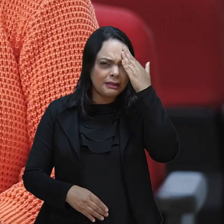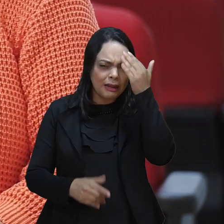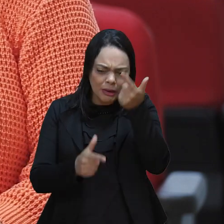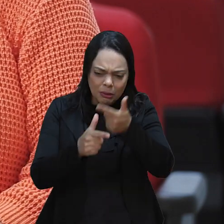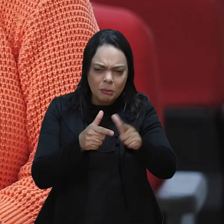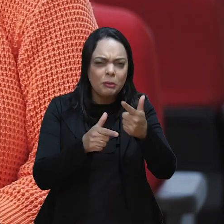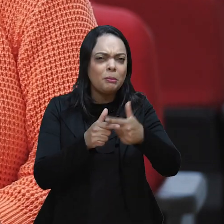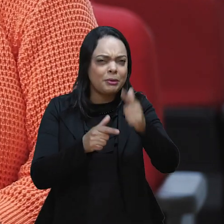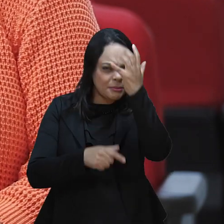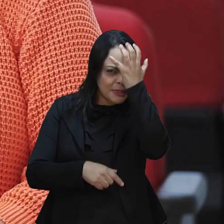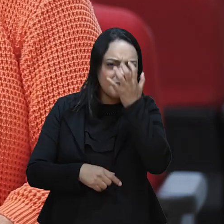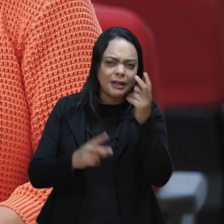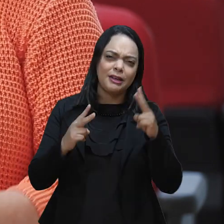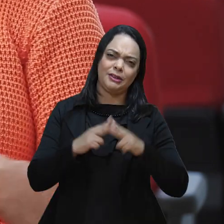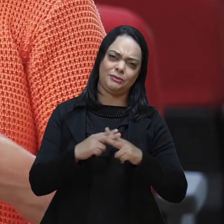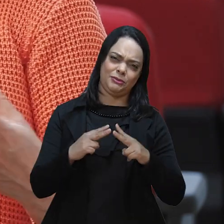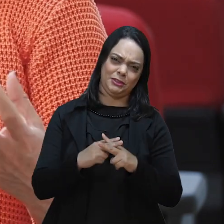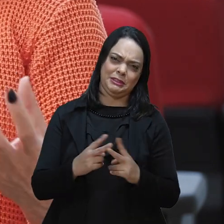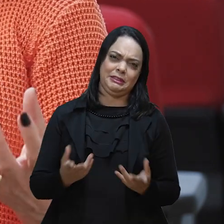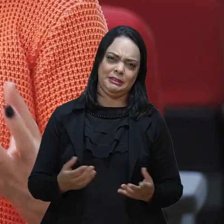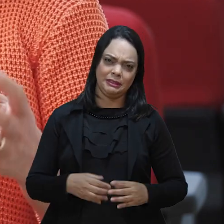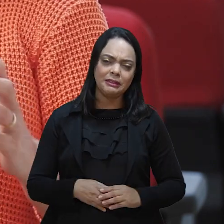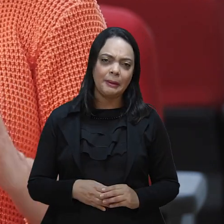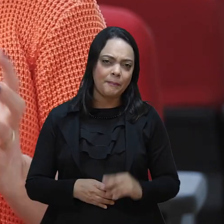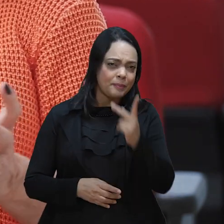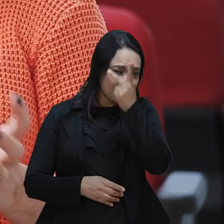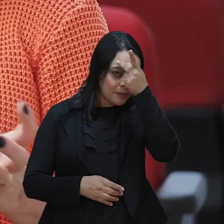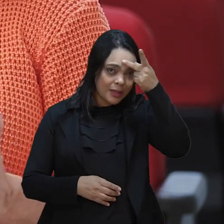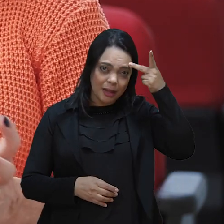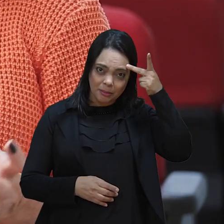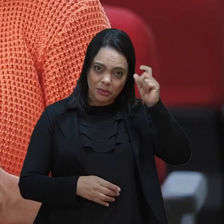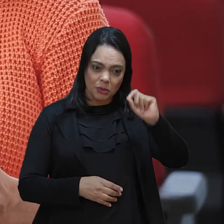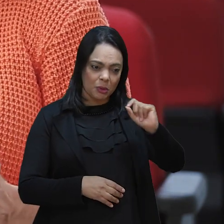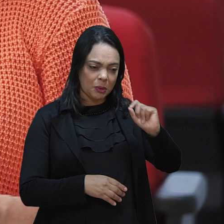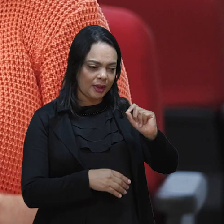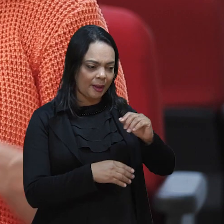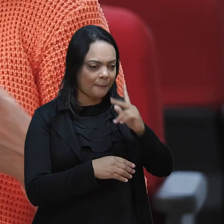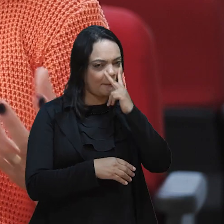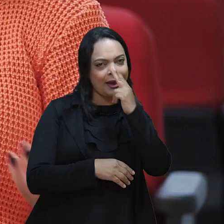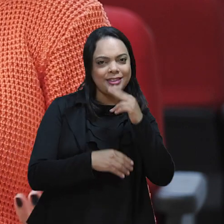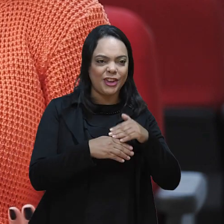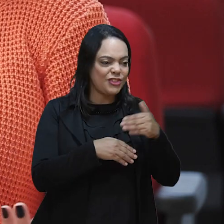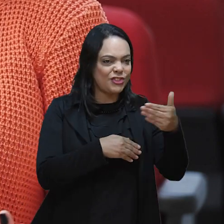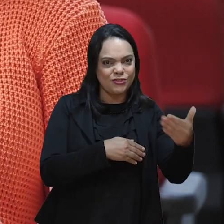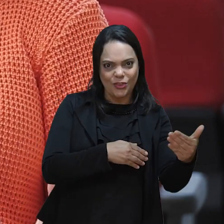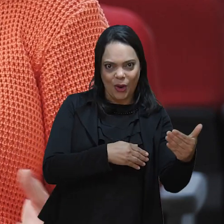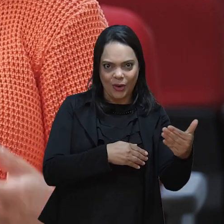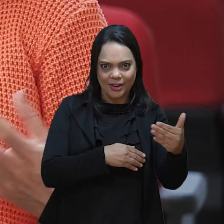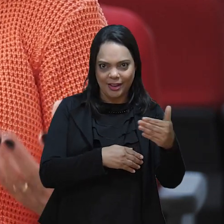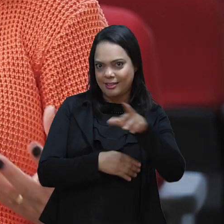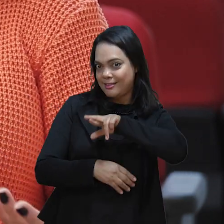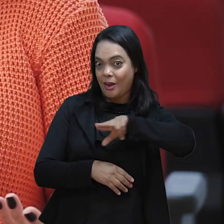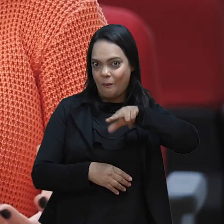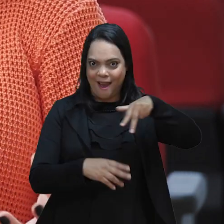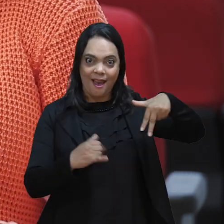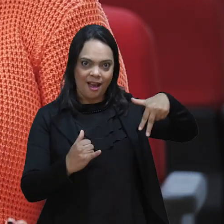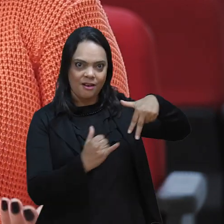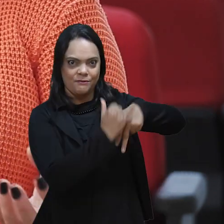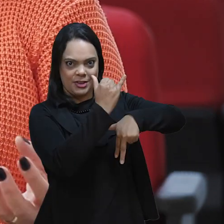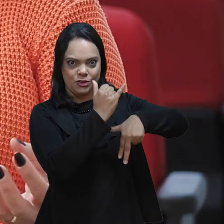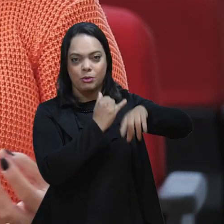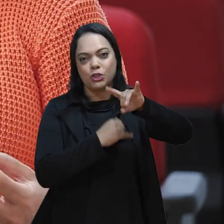dessa violência. Então, para quem está de fora, supostamente de fora, né, que não foi a pessoa que foi a vítima como o